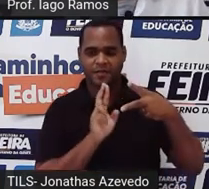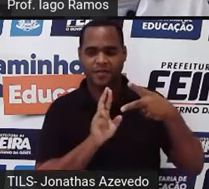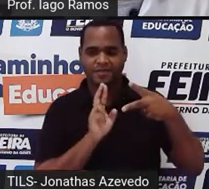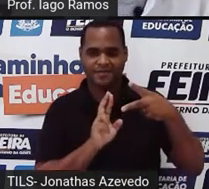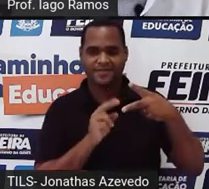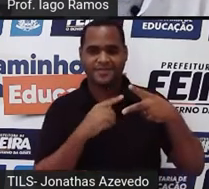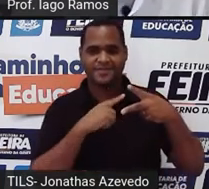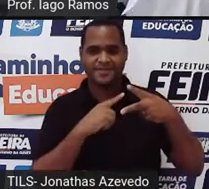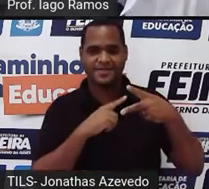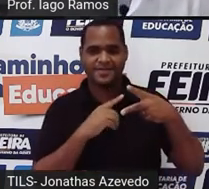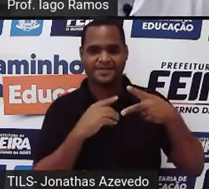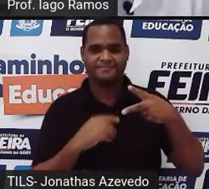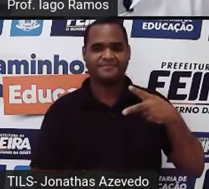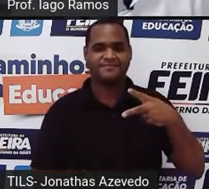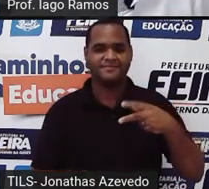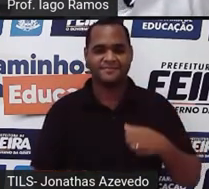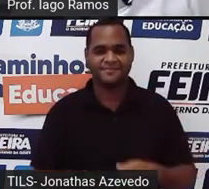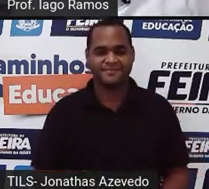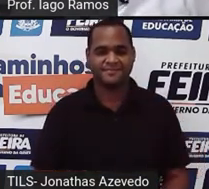tá bom?